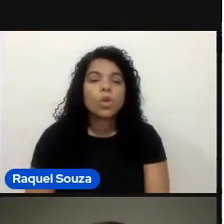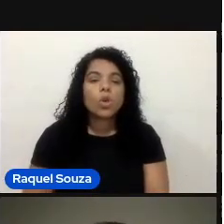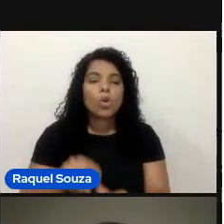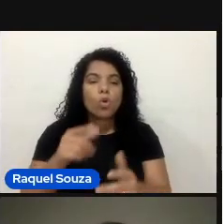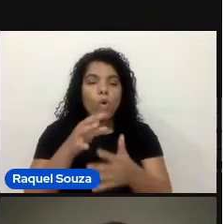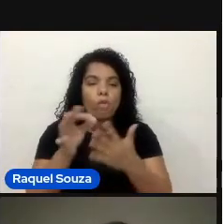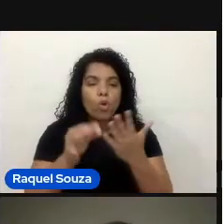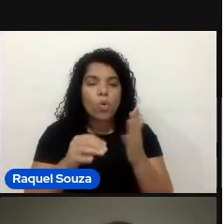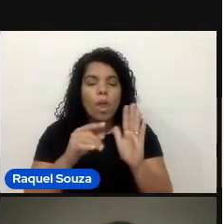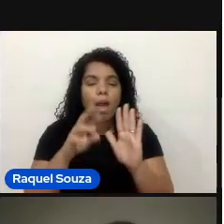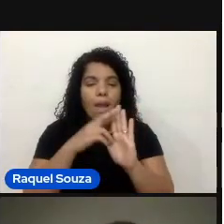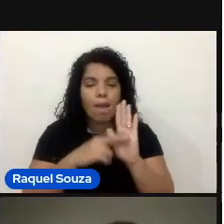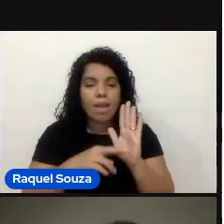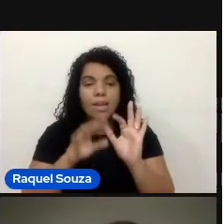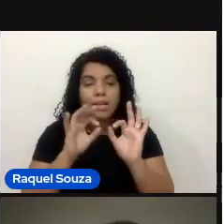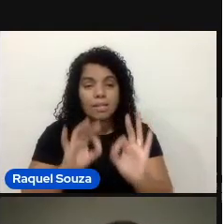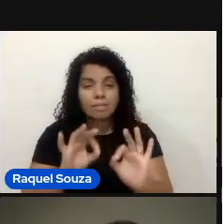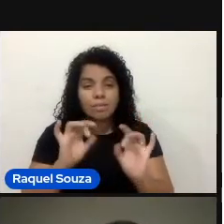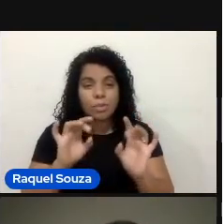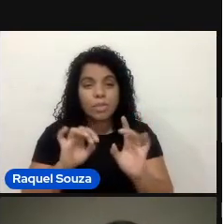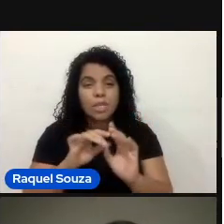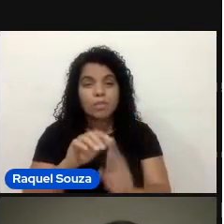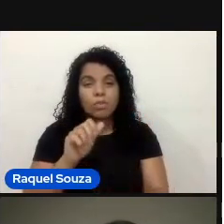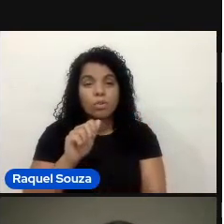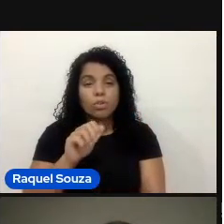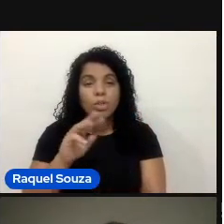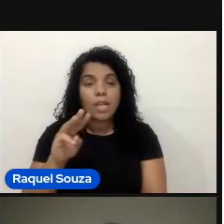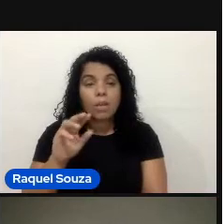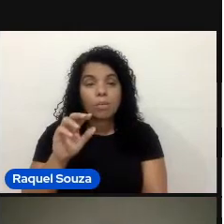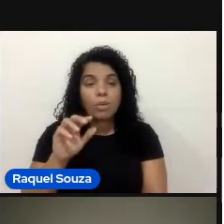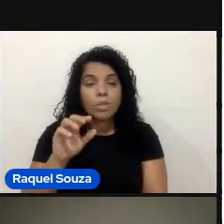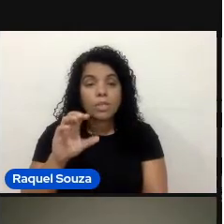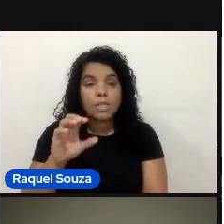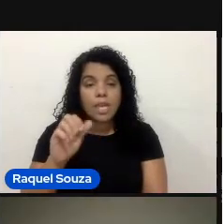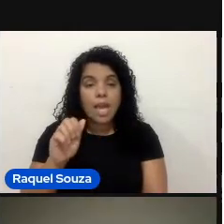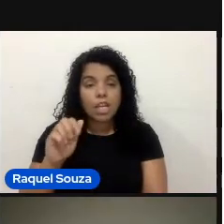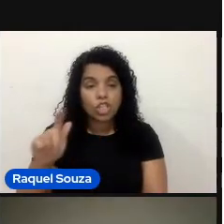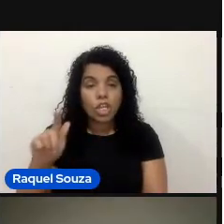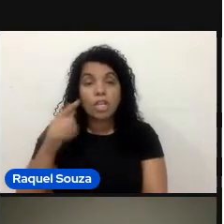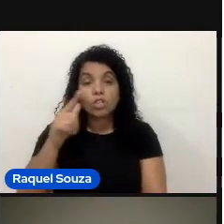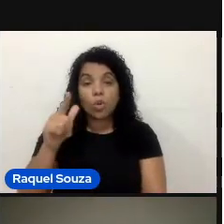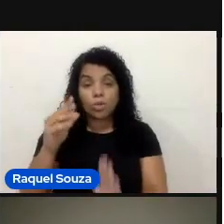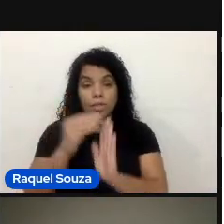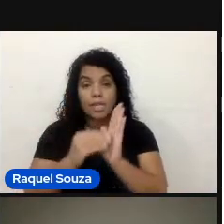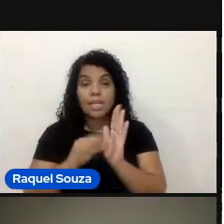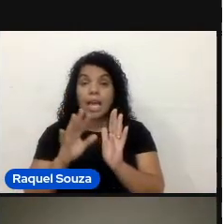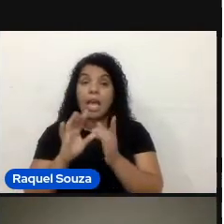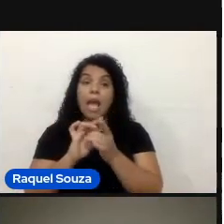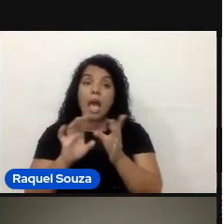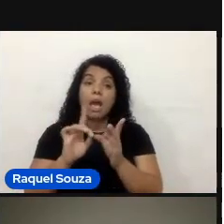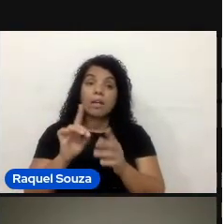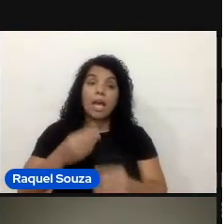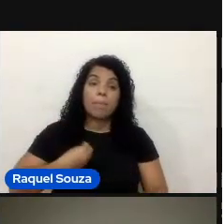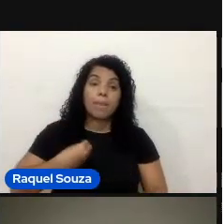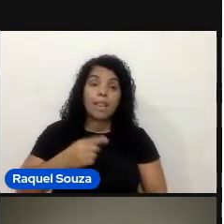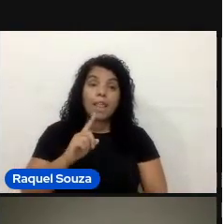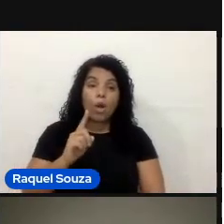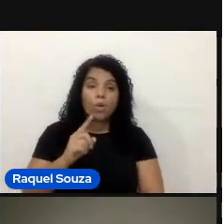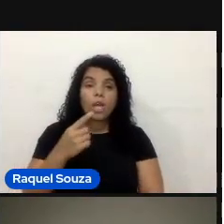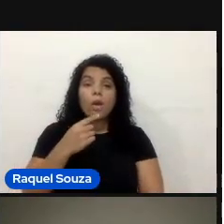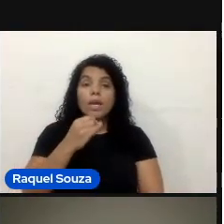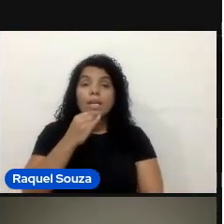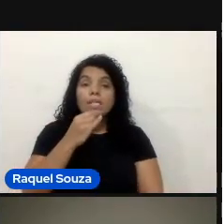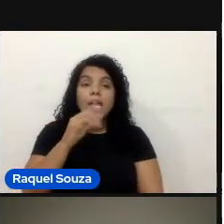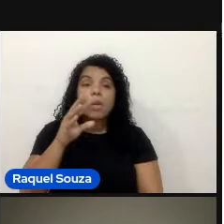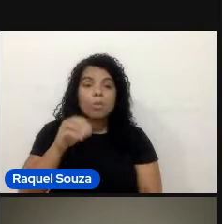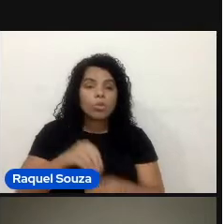do WCAG ou tem outros que ele suporta, que você quer habilitar ou não. Por exemplo, no projeto